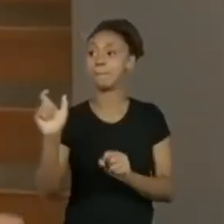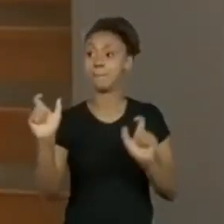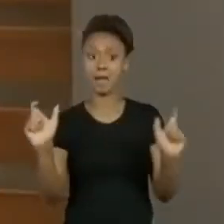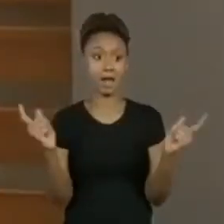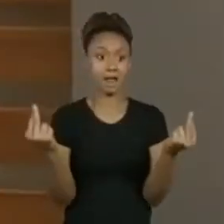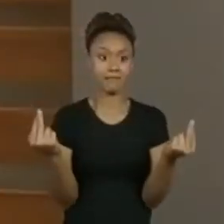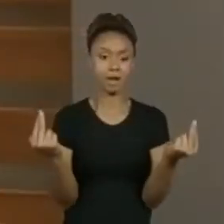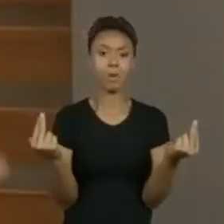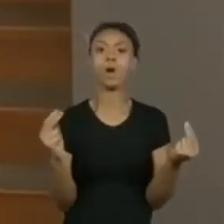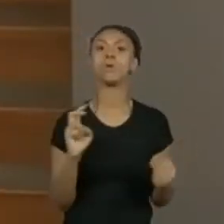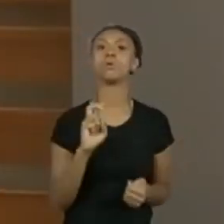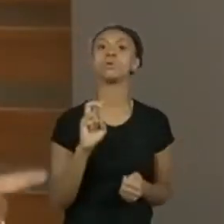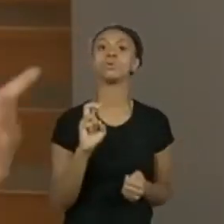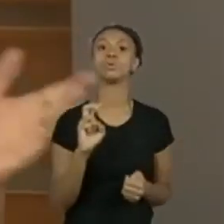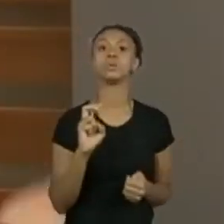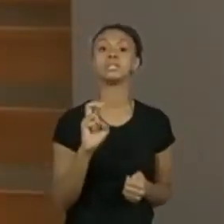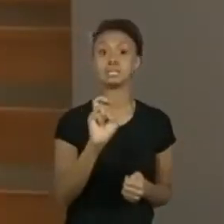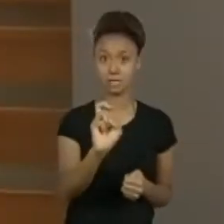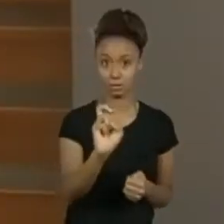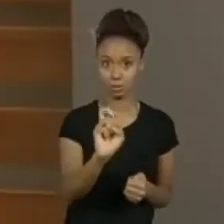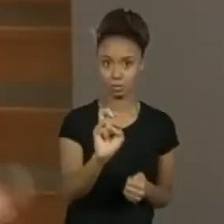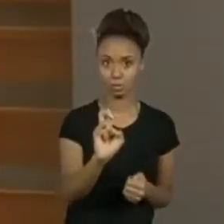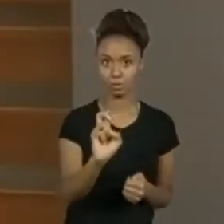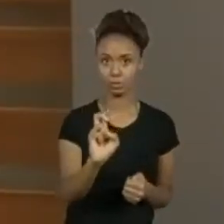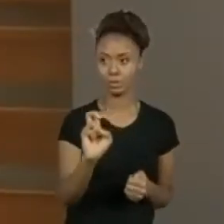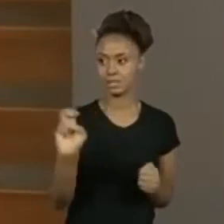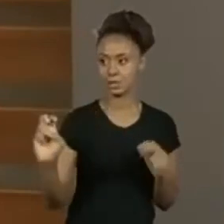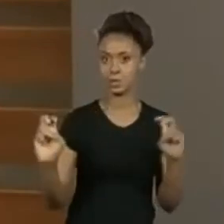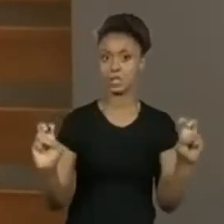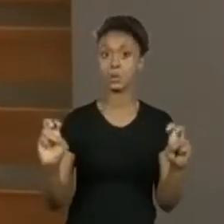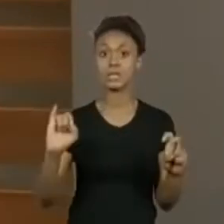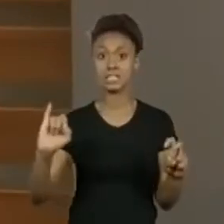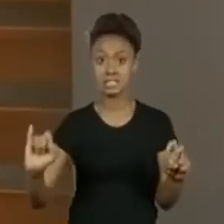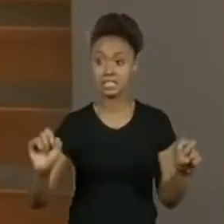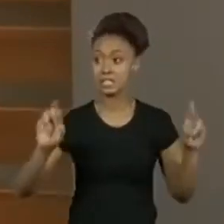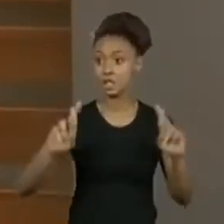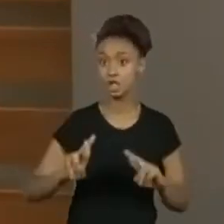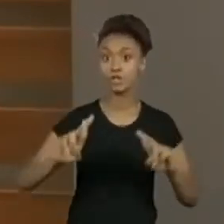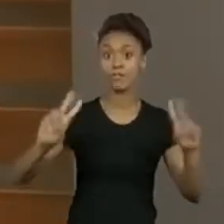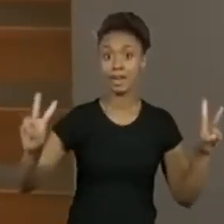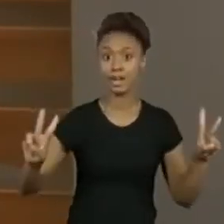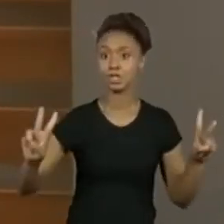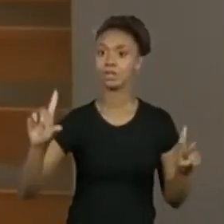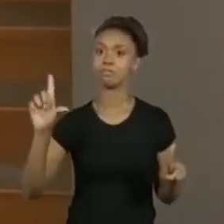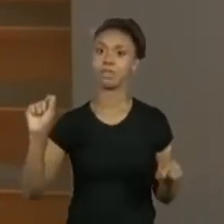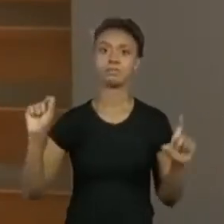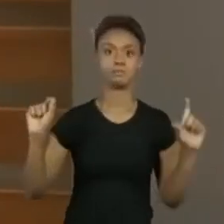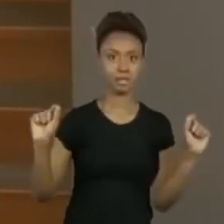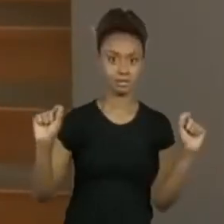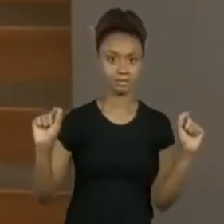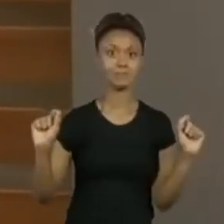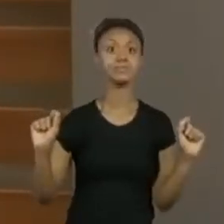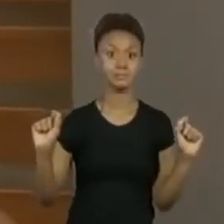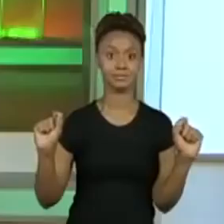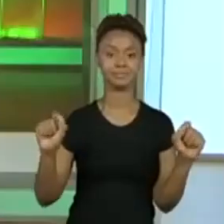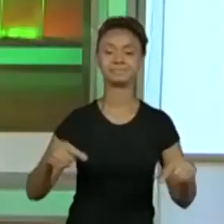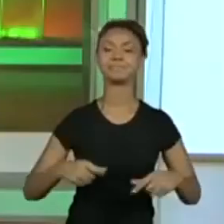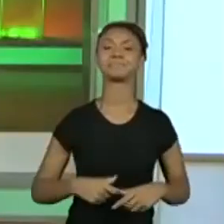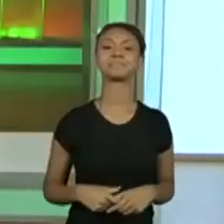iguais? 5 pontos. Não, igual, é, 5 pontos. Iguais, 5 pontos. Palavras diferentes? 10 pontos.